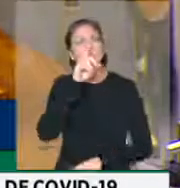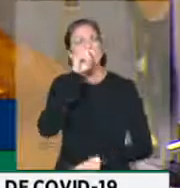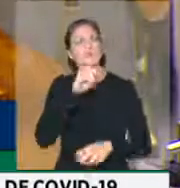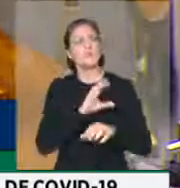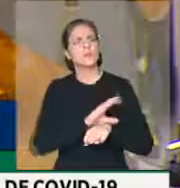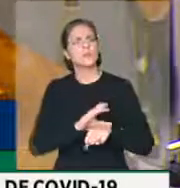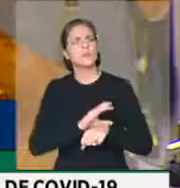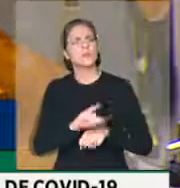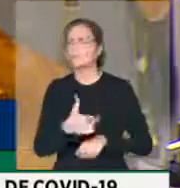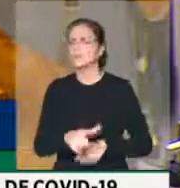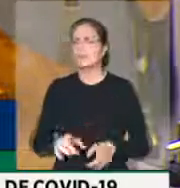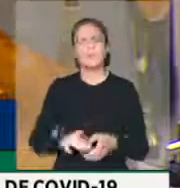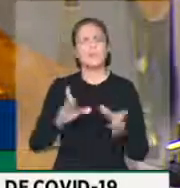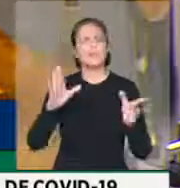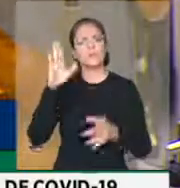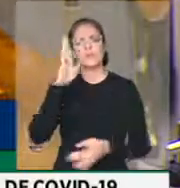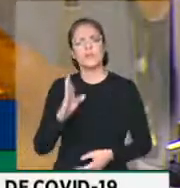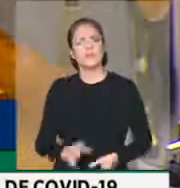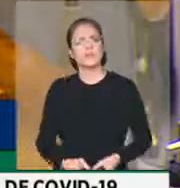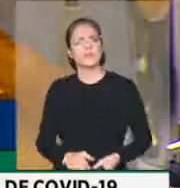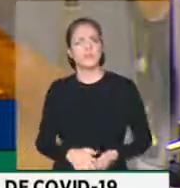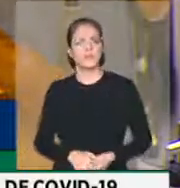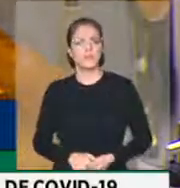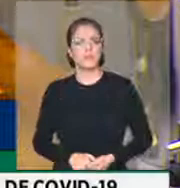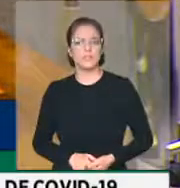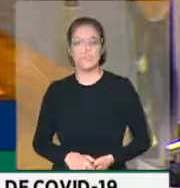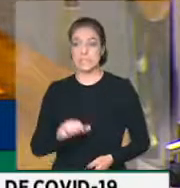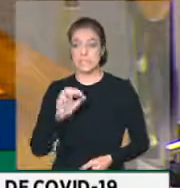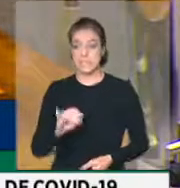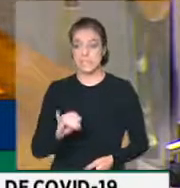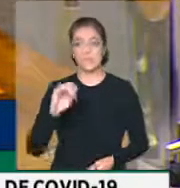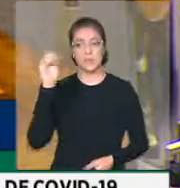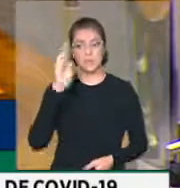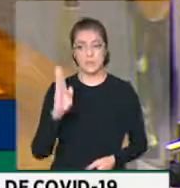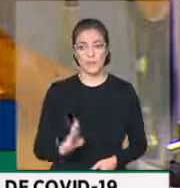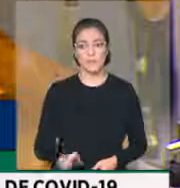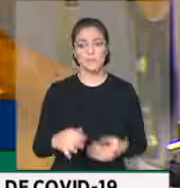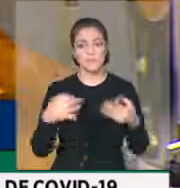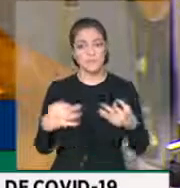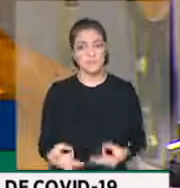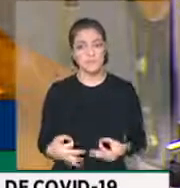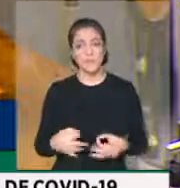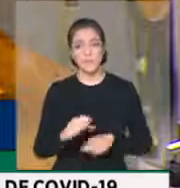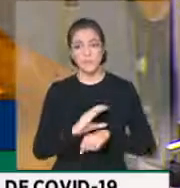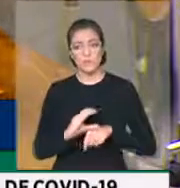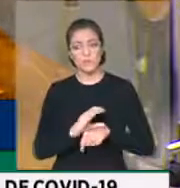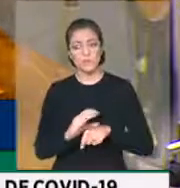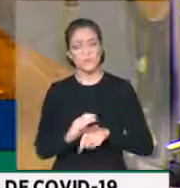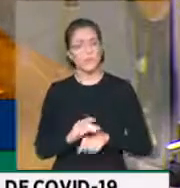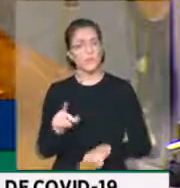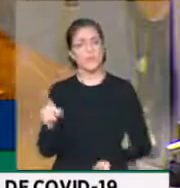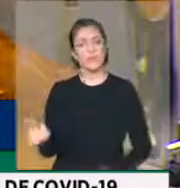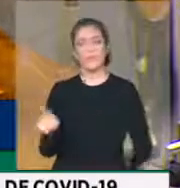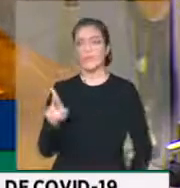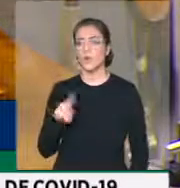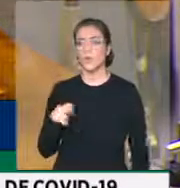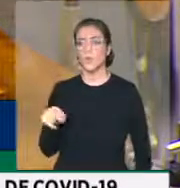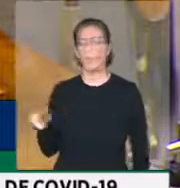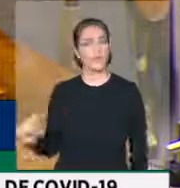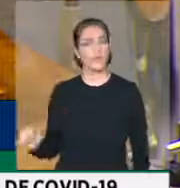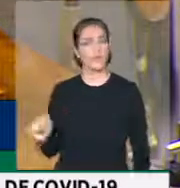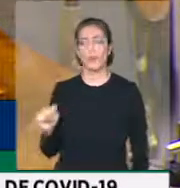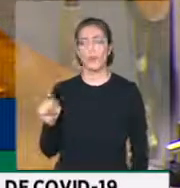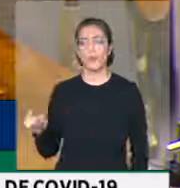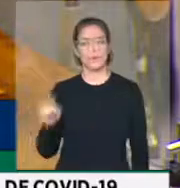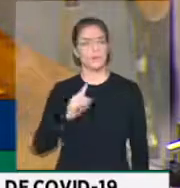liberdades democráticas do nosso país. Se o Brasil cumprisse o que está na Constituição, esse cidadão não só não seria